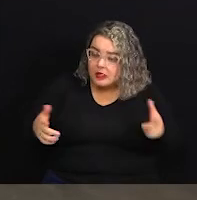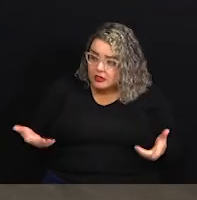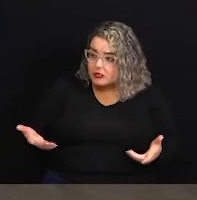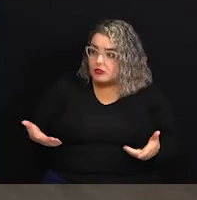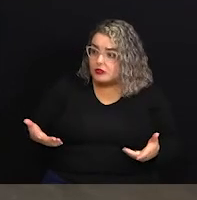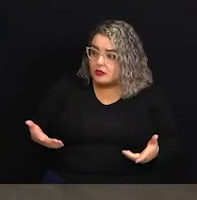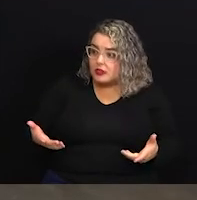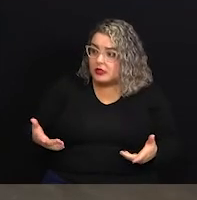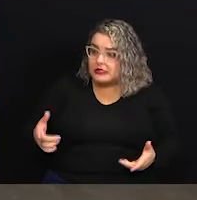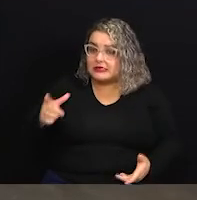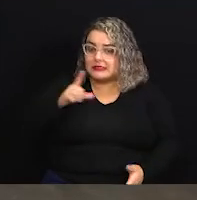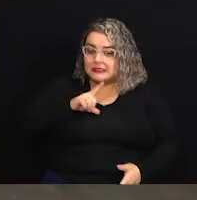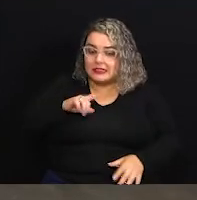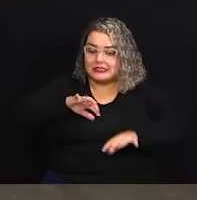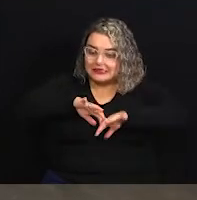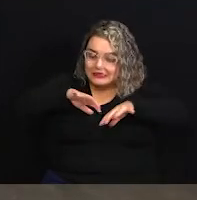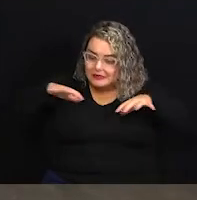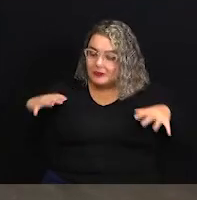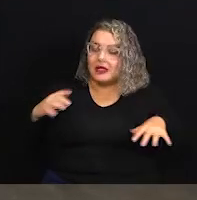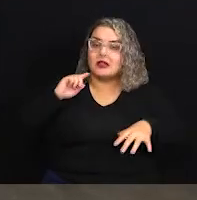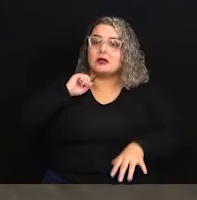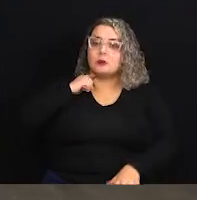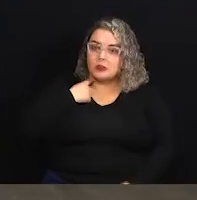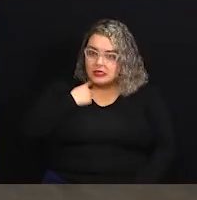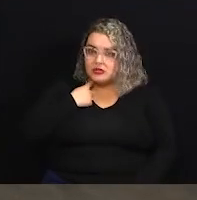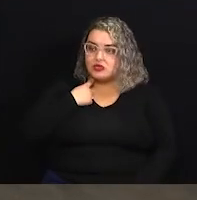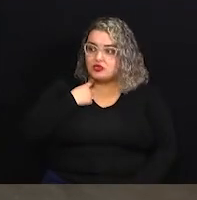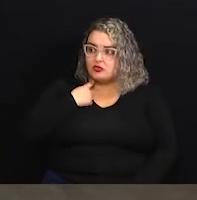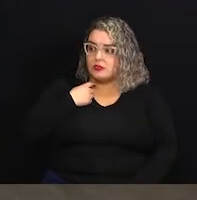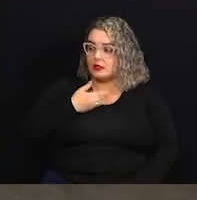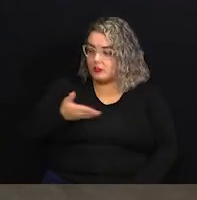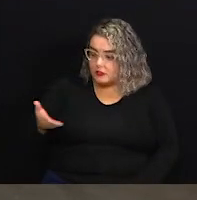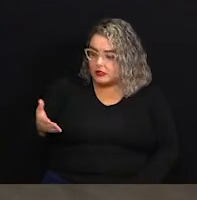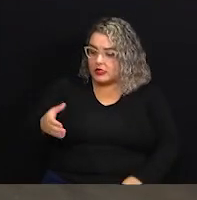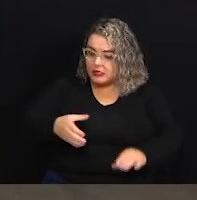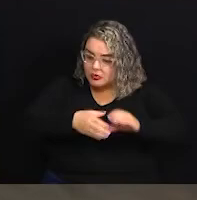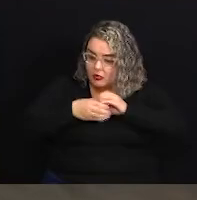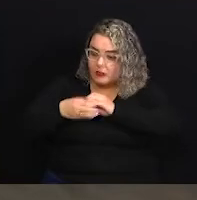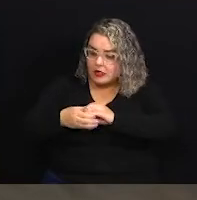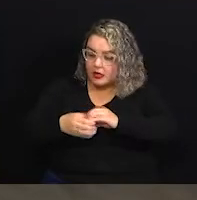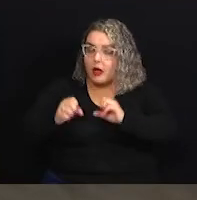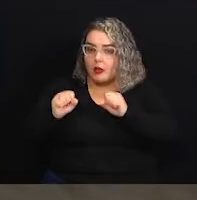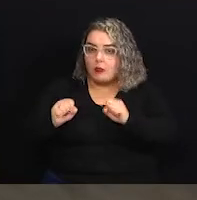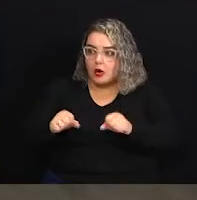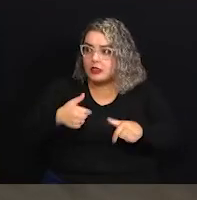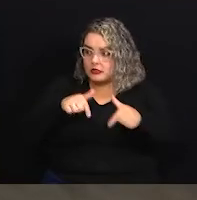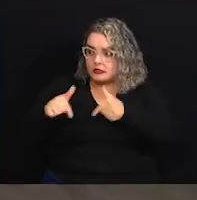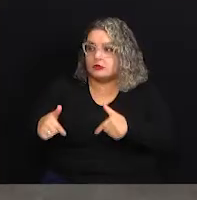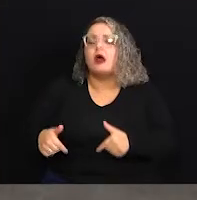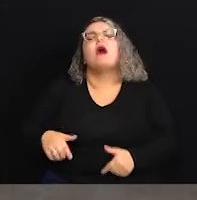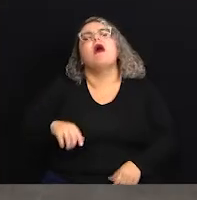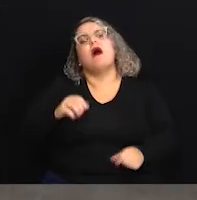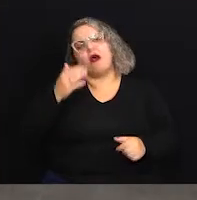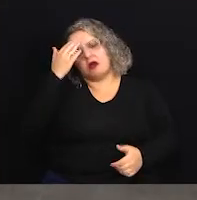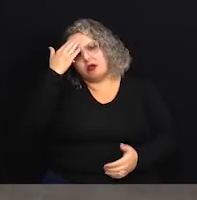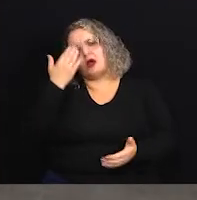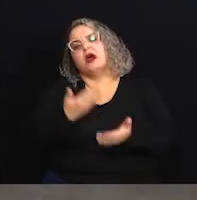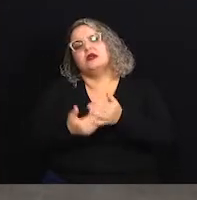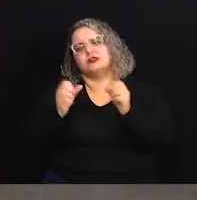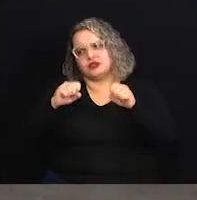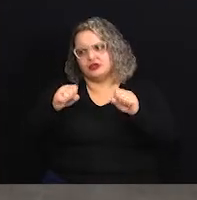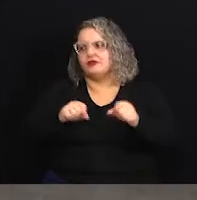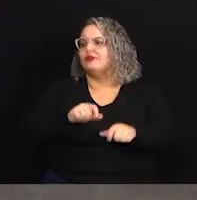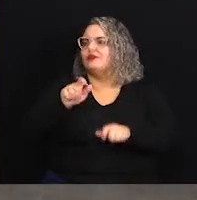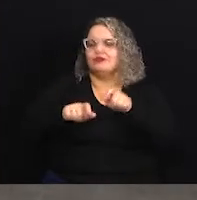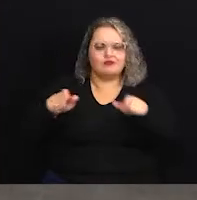gente passe a separar o seu lixo para que cooperativas como vocês, possam trabalhar? Eu acredito que sim,